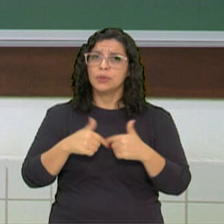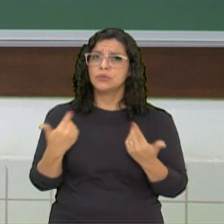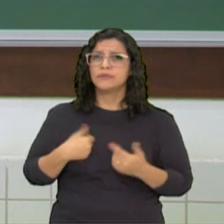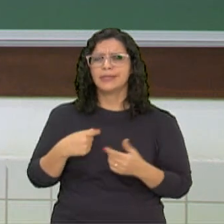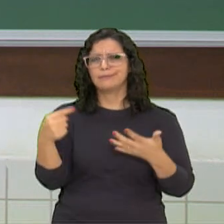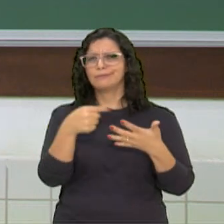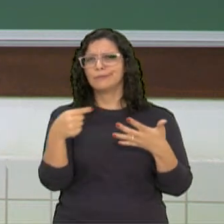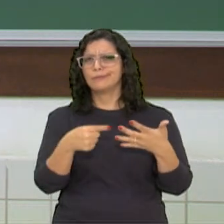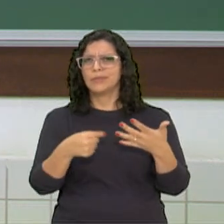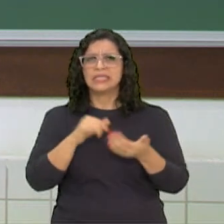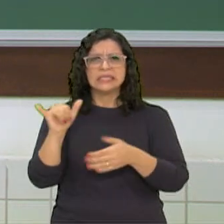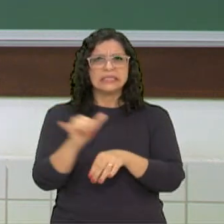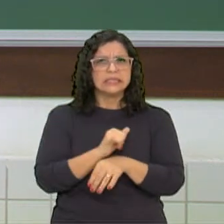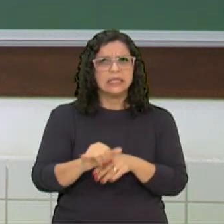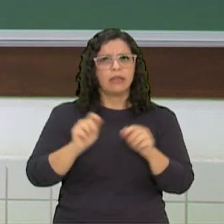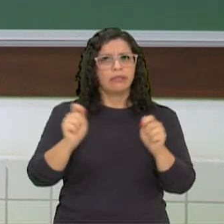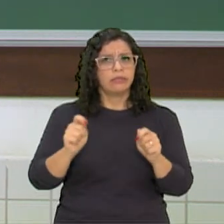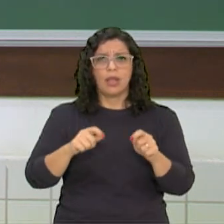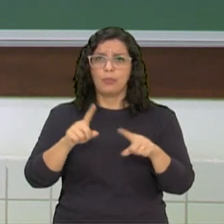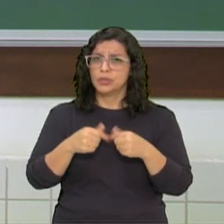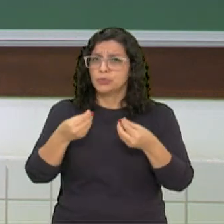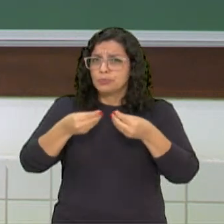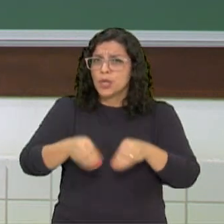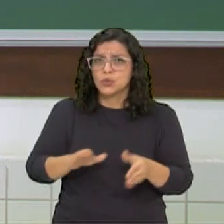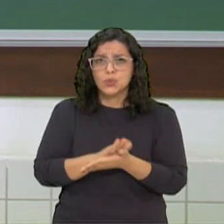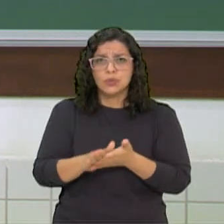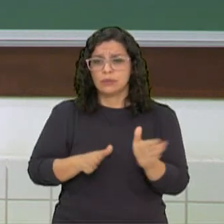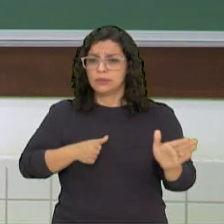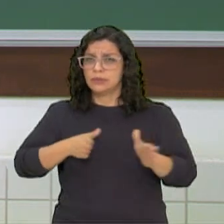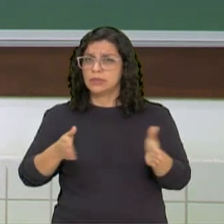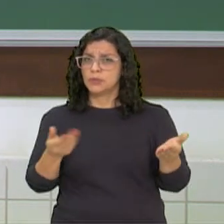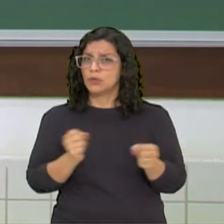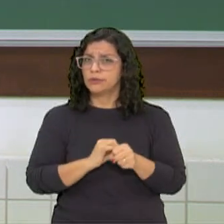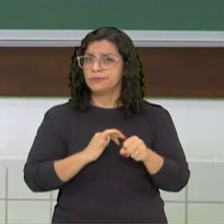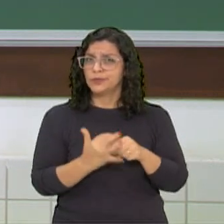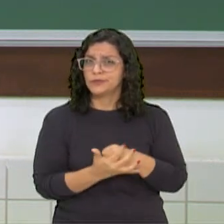uma infinidade de recursos que não vão te prejudicar mesmo nesse momento aí de